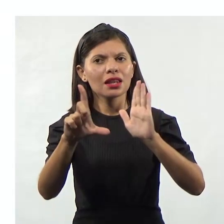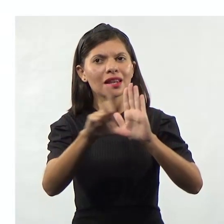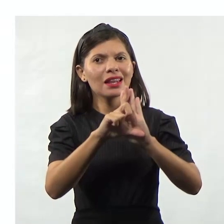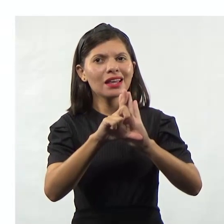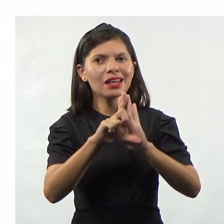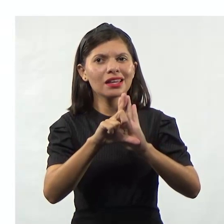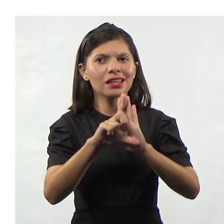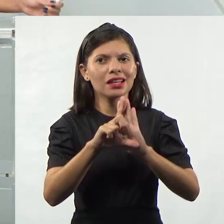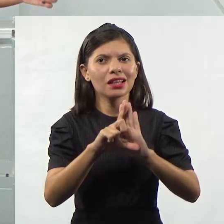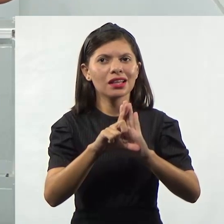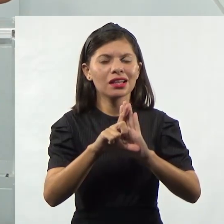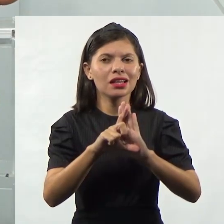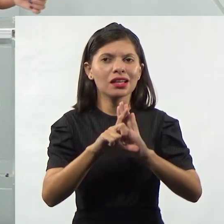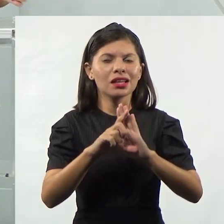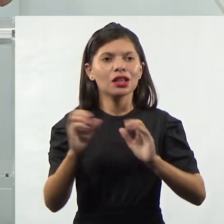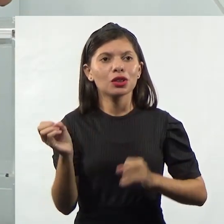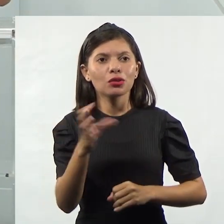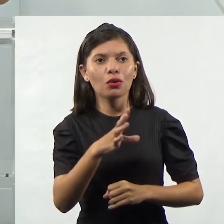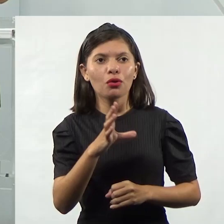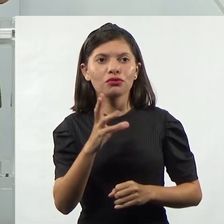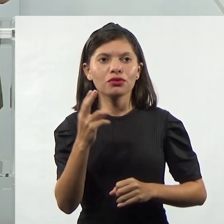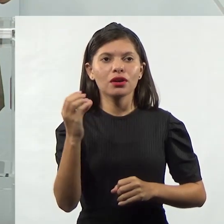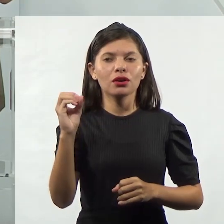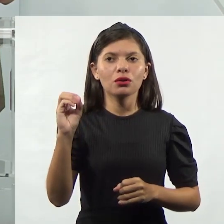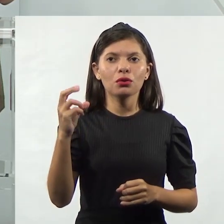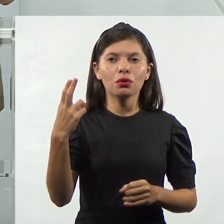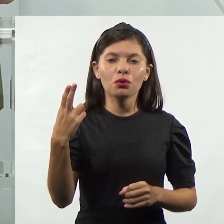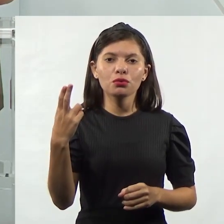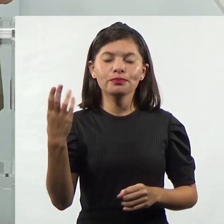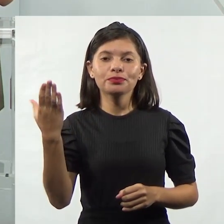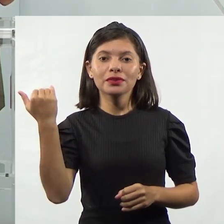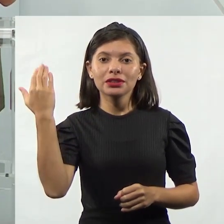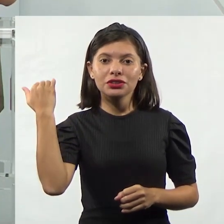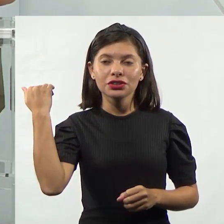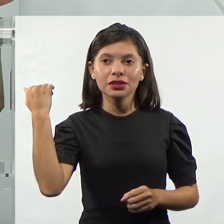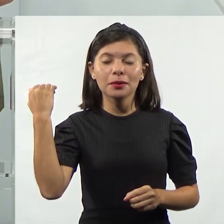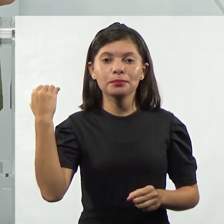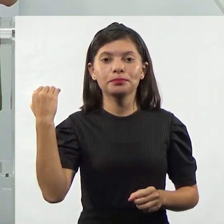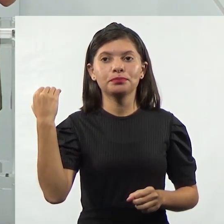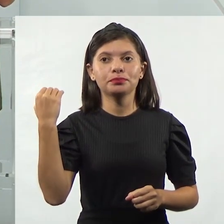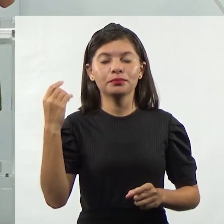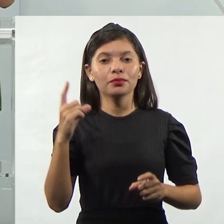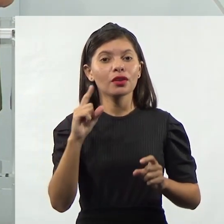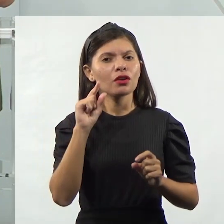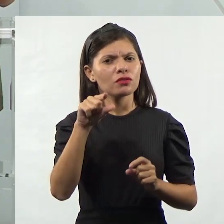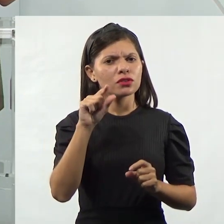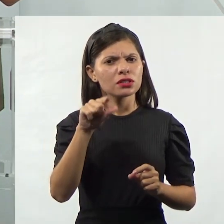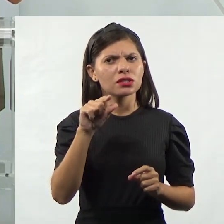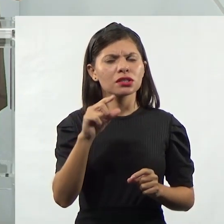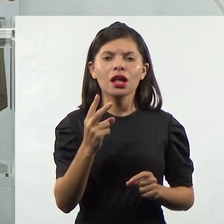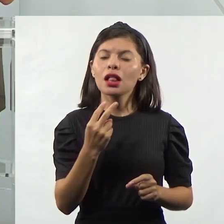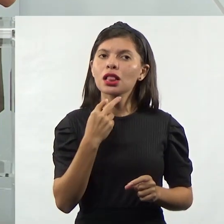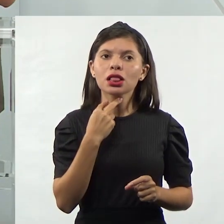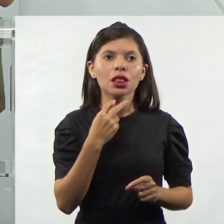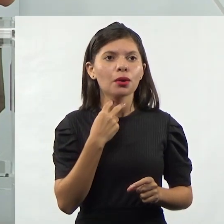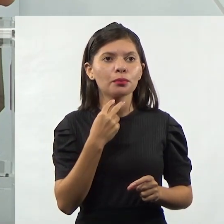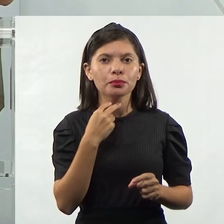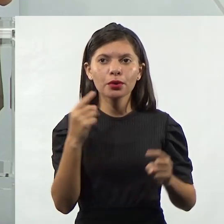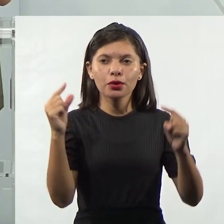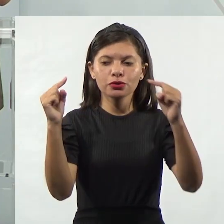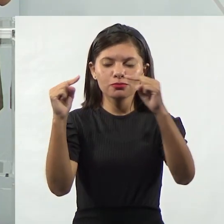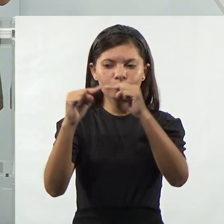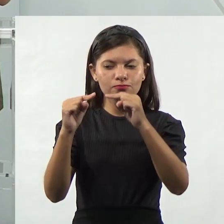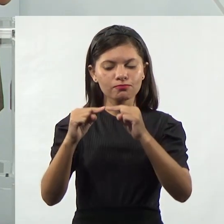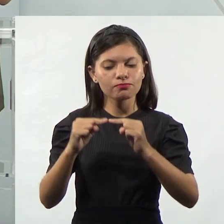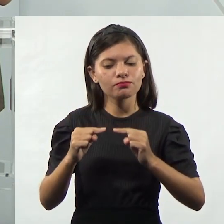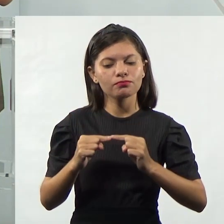antigas. Mas, gente, é muito importante mencionar que é proibido, é vedado você combinar